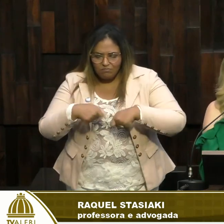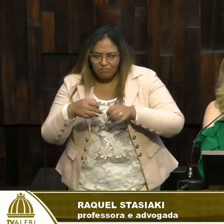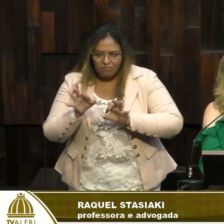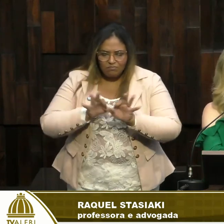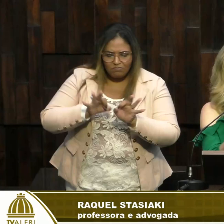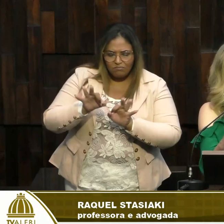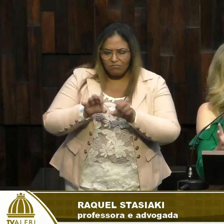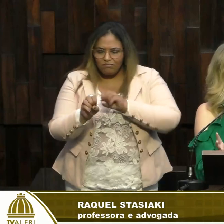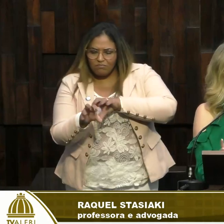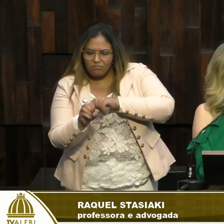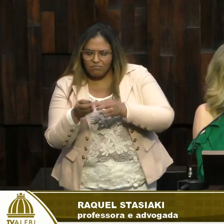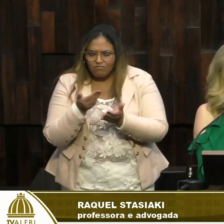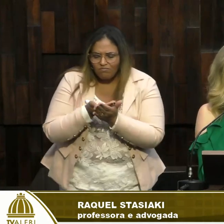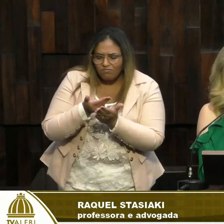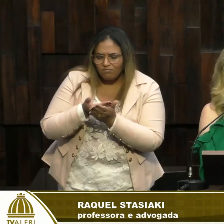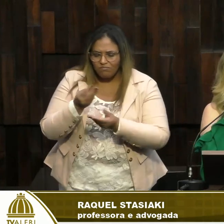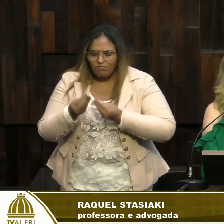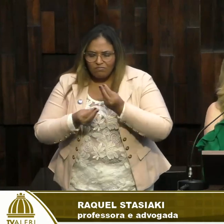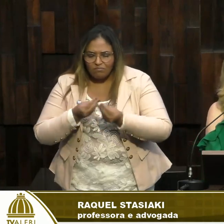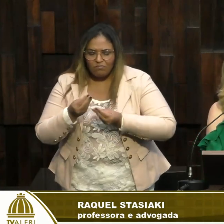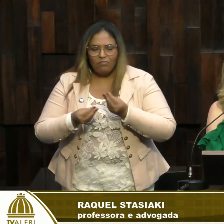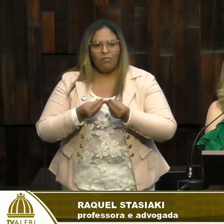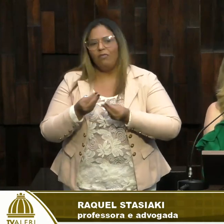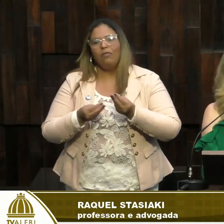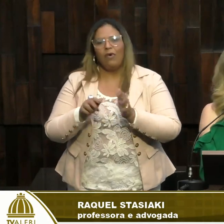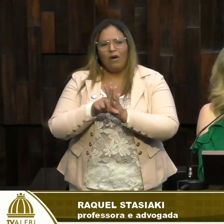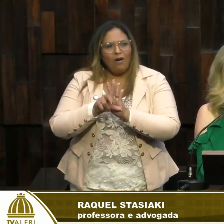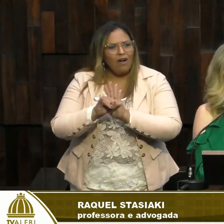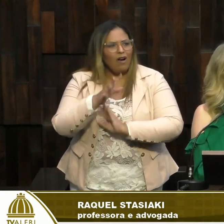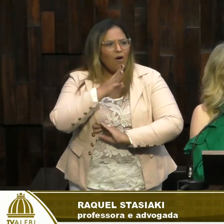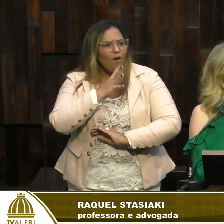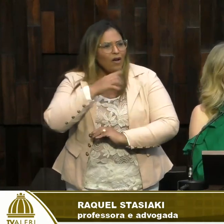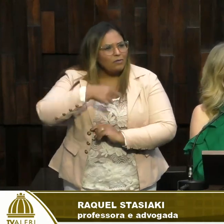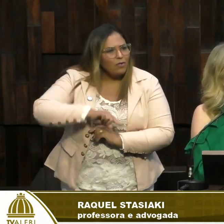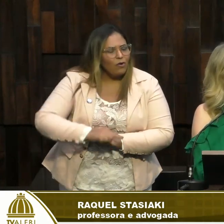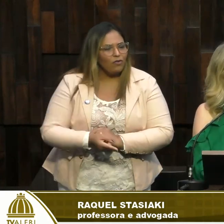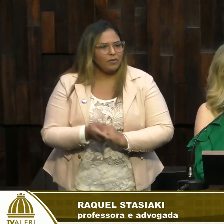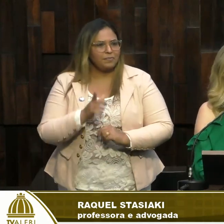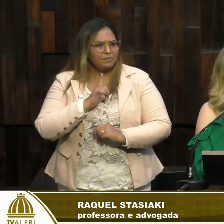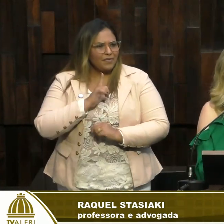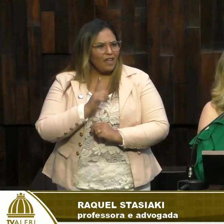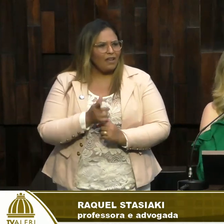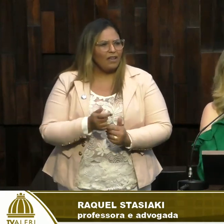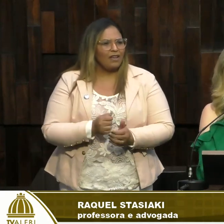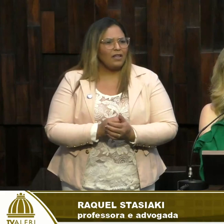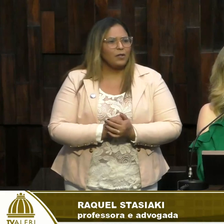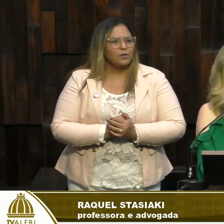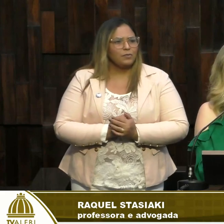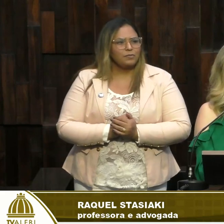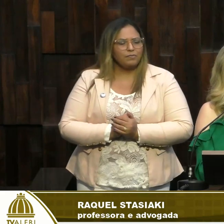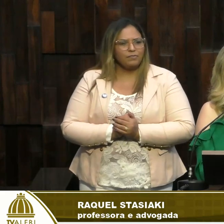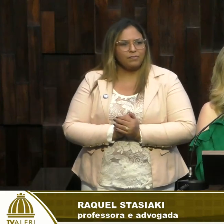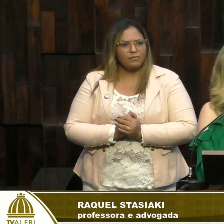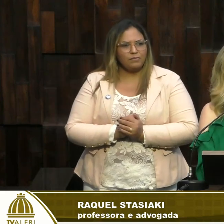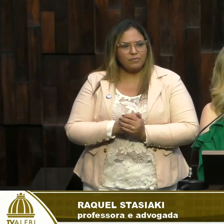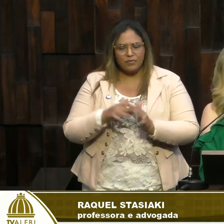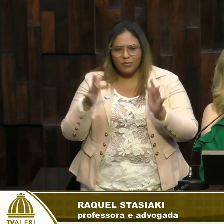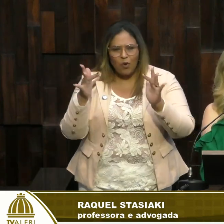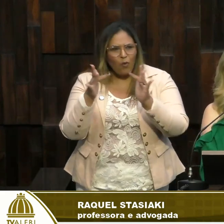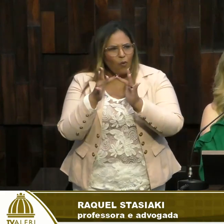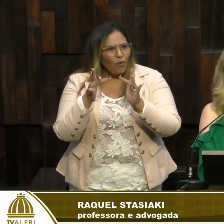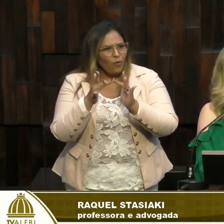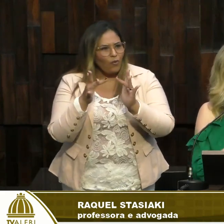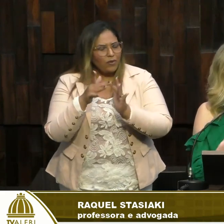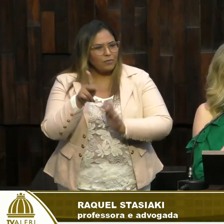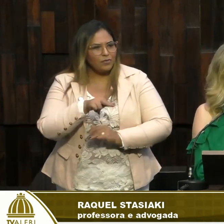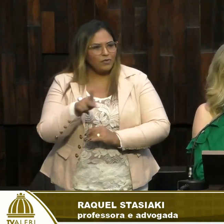aula, nos atualizando com as leis. Eu tenho uma aproximação com o professor